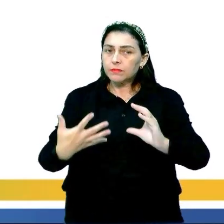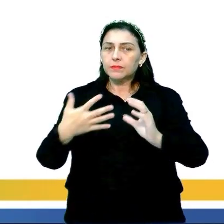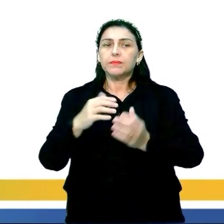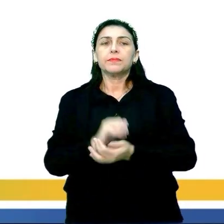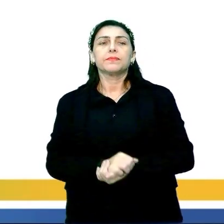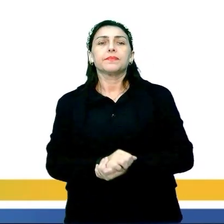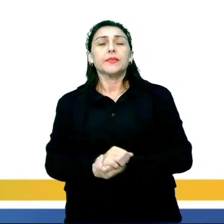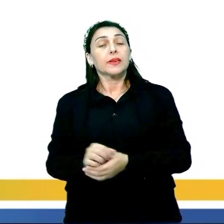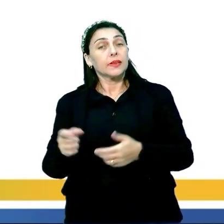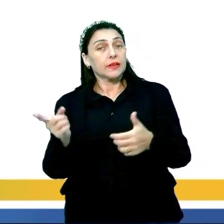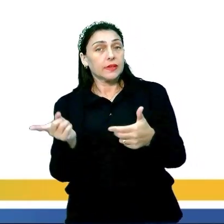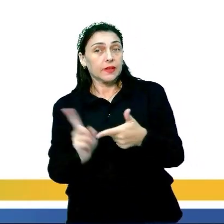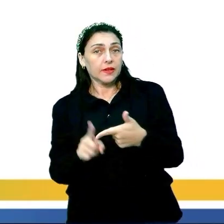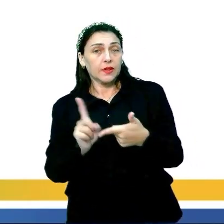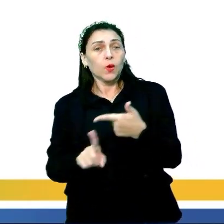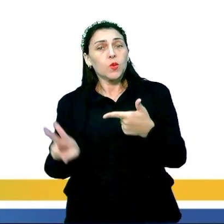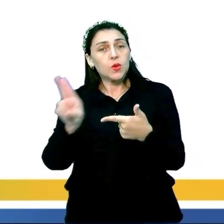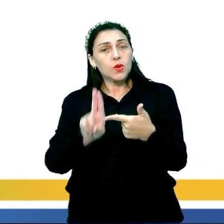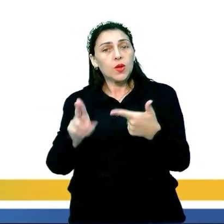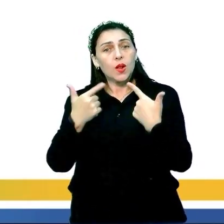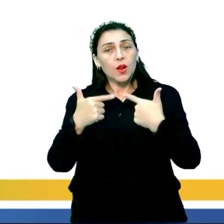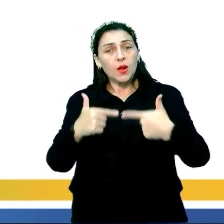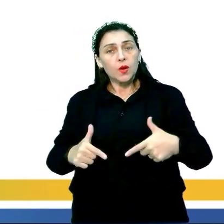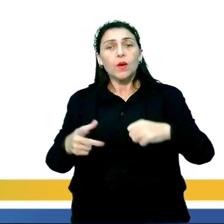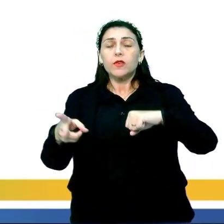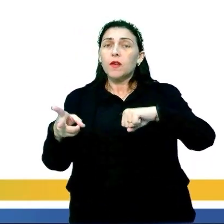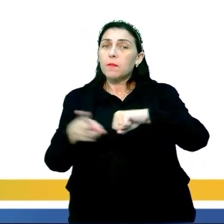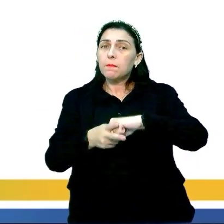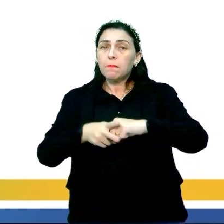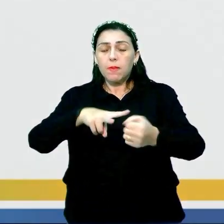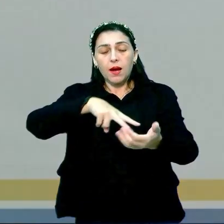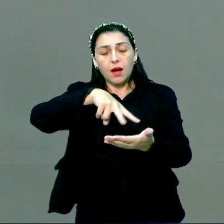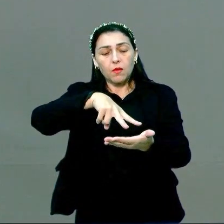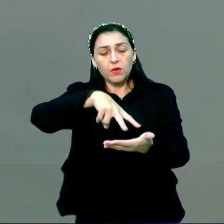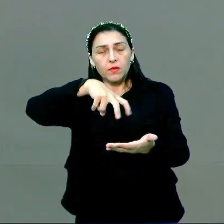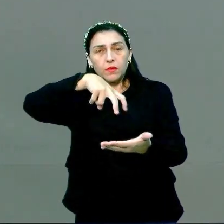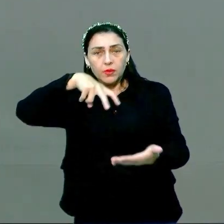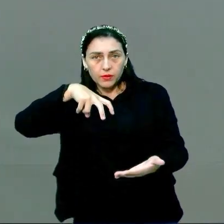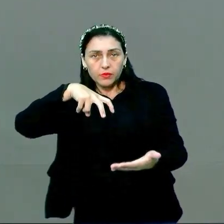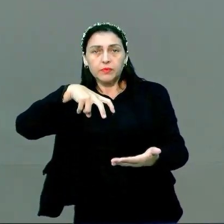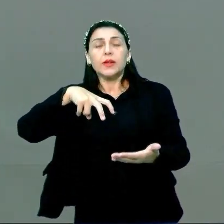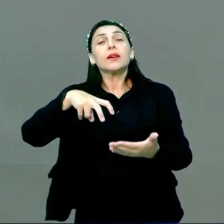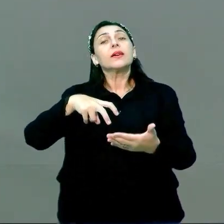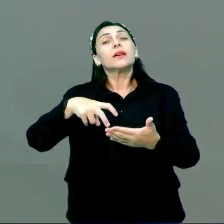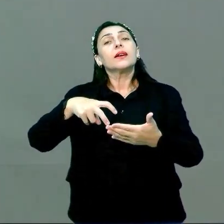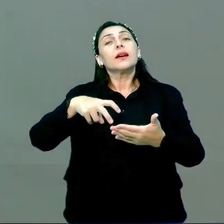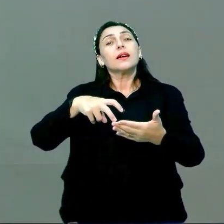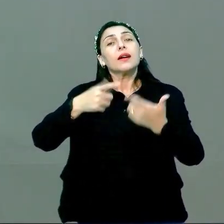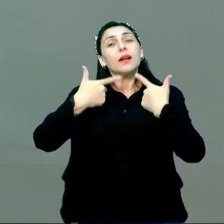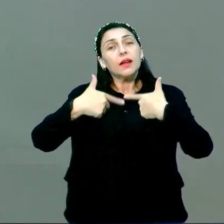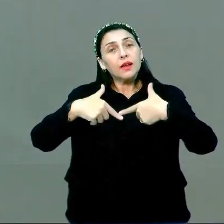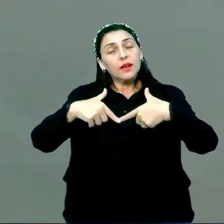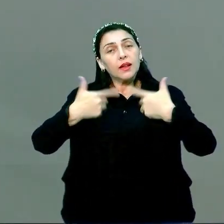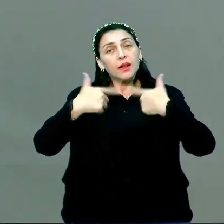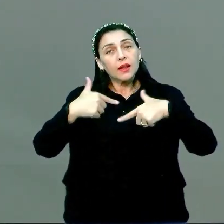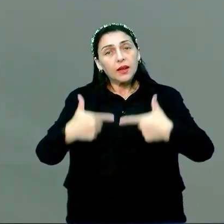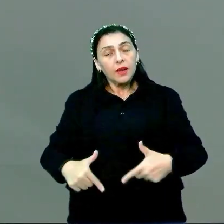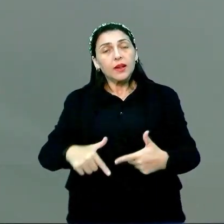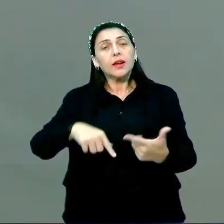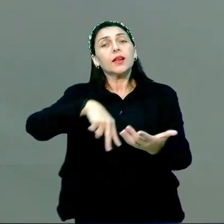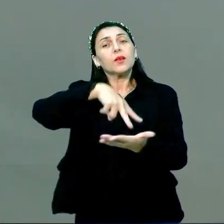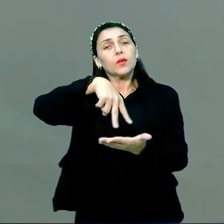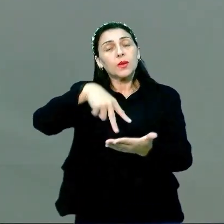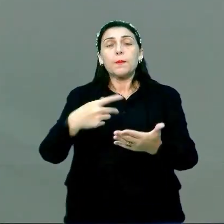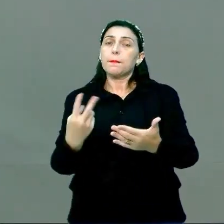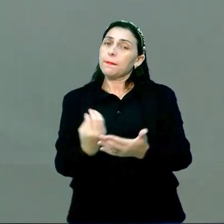características. Segunda, utilização de linguagem verbal e não verbal. A linguagem verbal nós já conhecemos, que é aquela